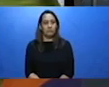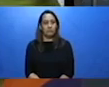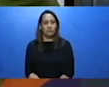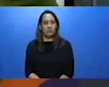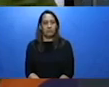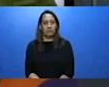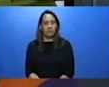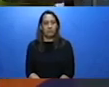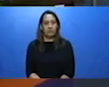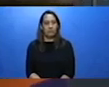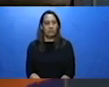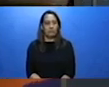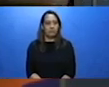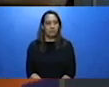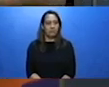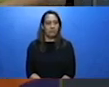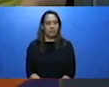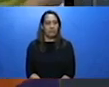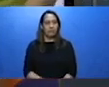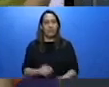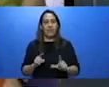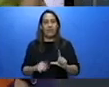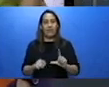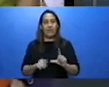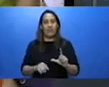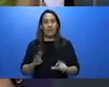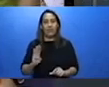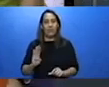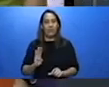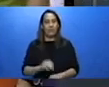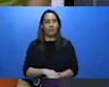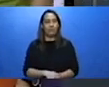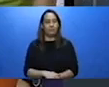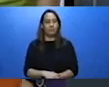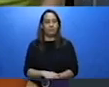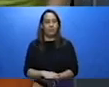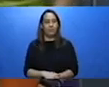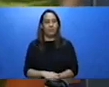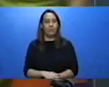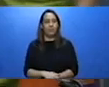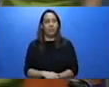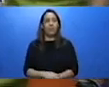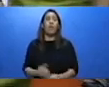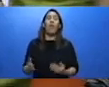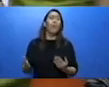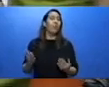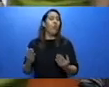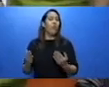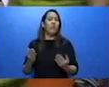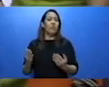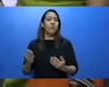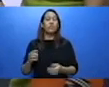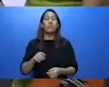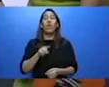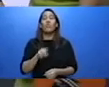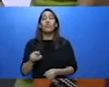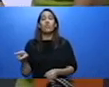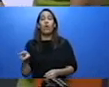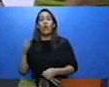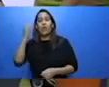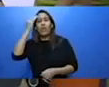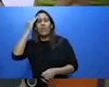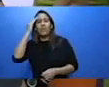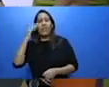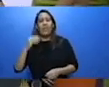Não, mas é outra palavra. B. Talvez só quem saiba entender essa moda